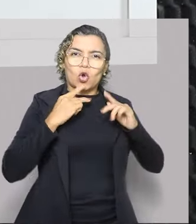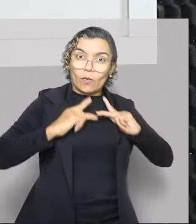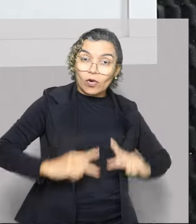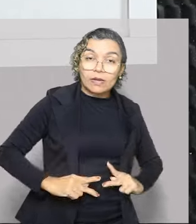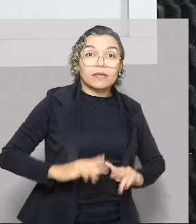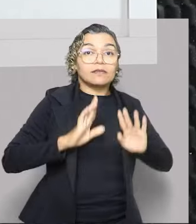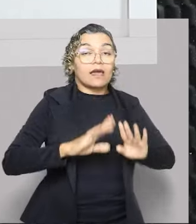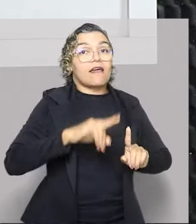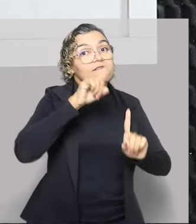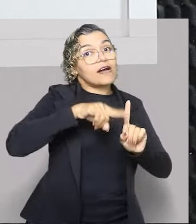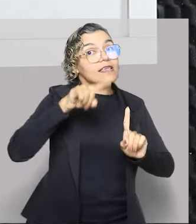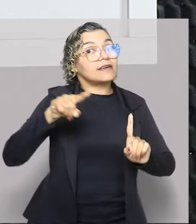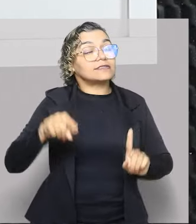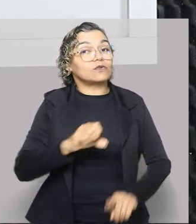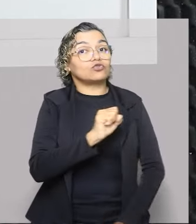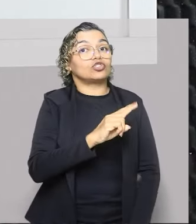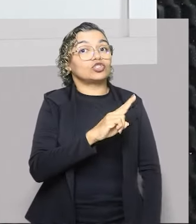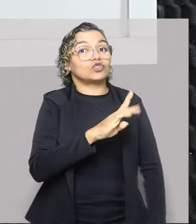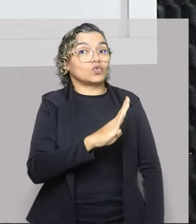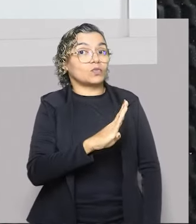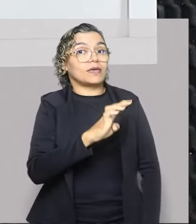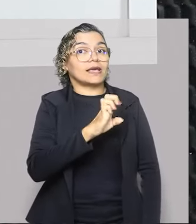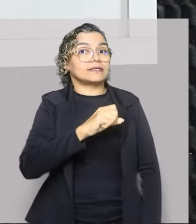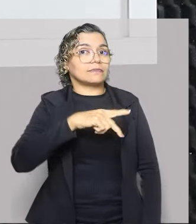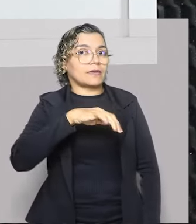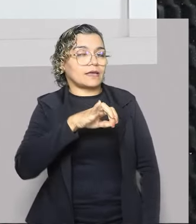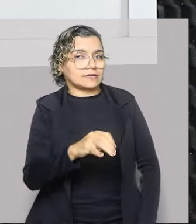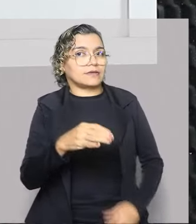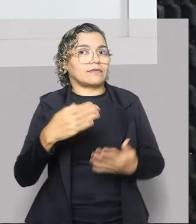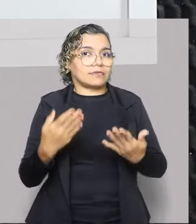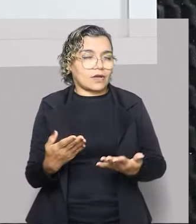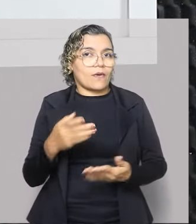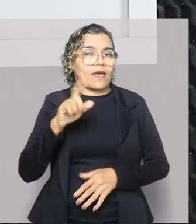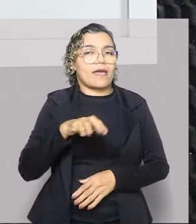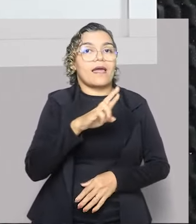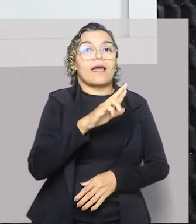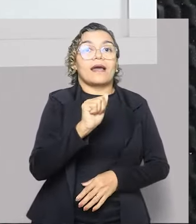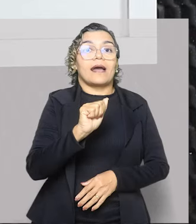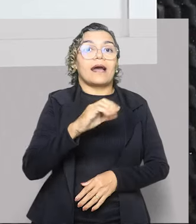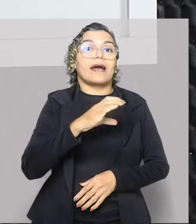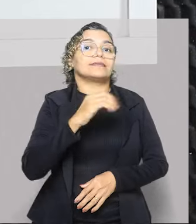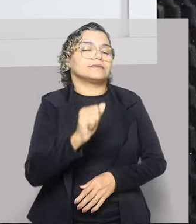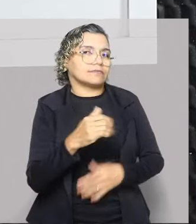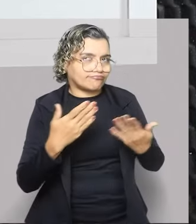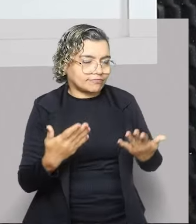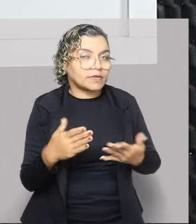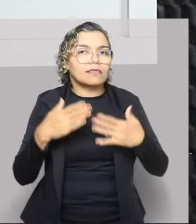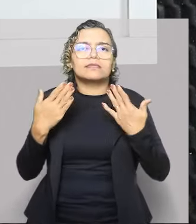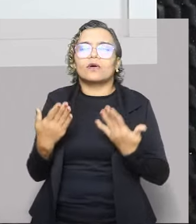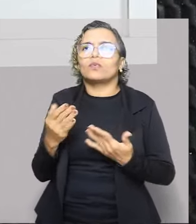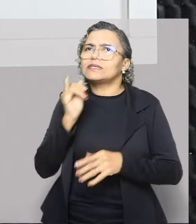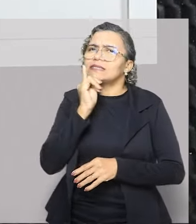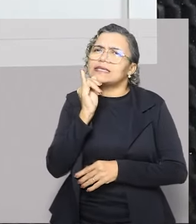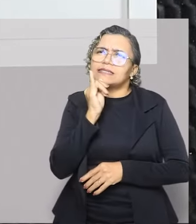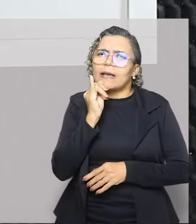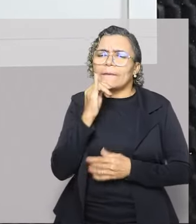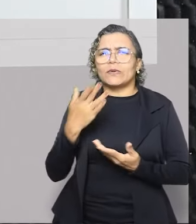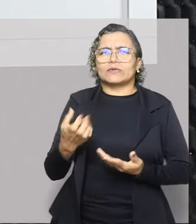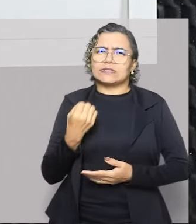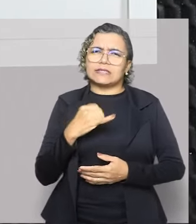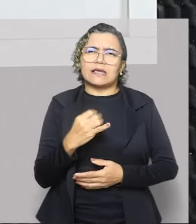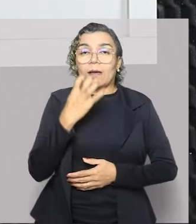variação de subespécie o que popularmente a gente conhece como raça a isso então quer dizer que se